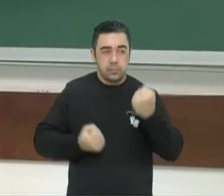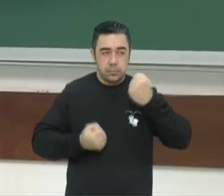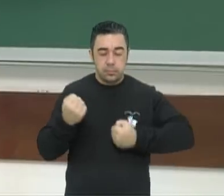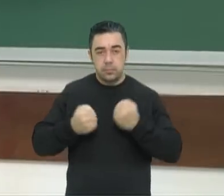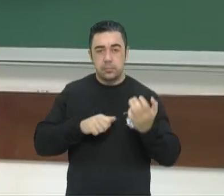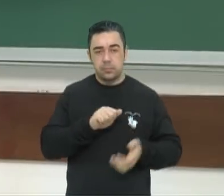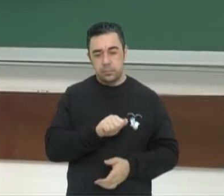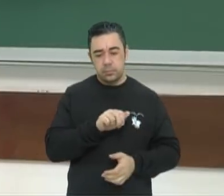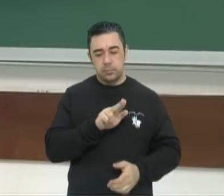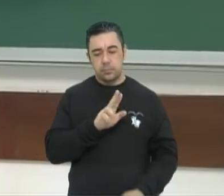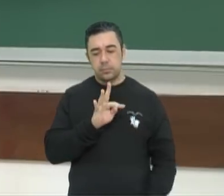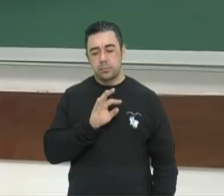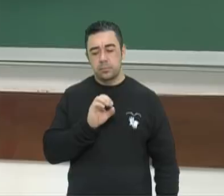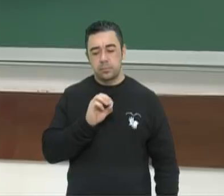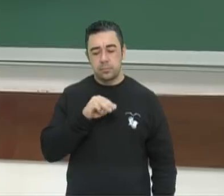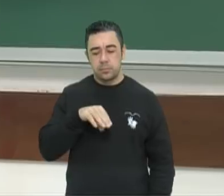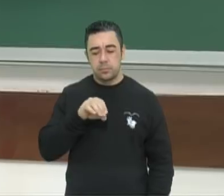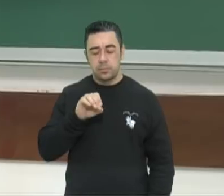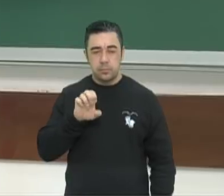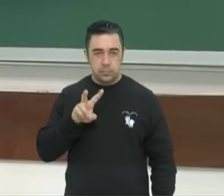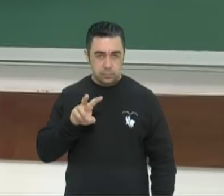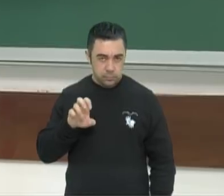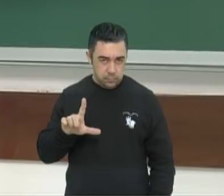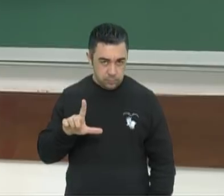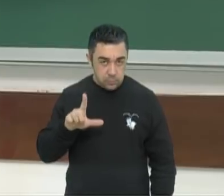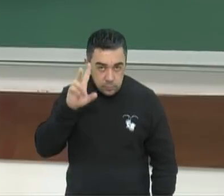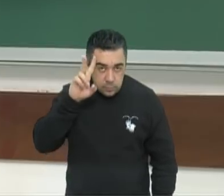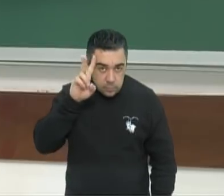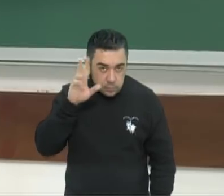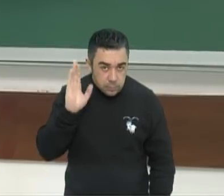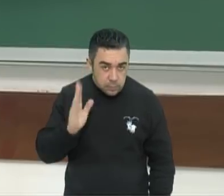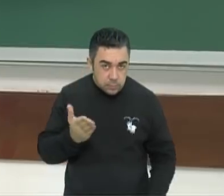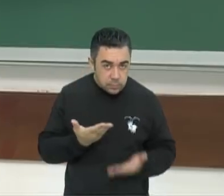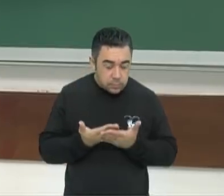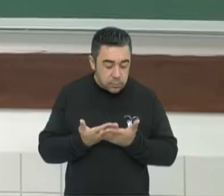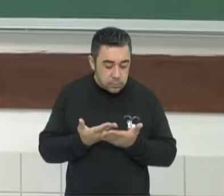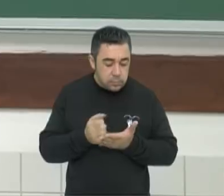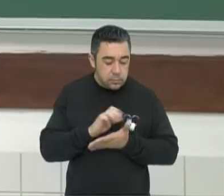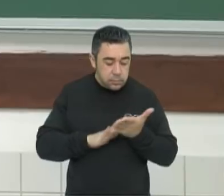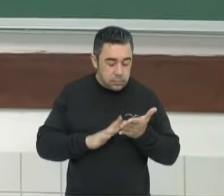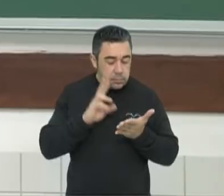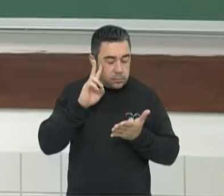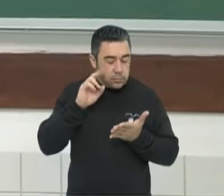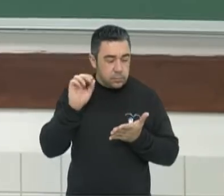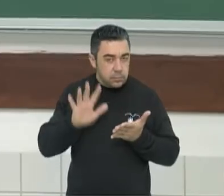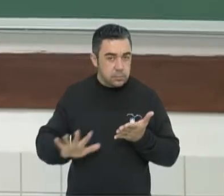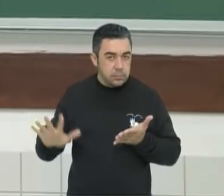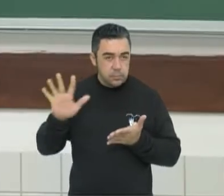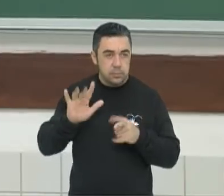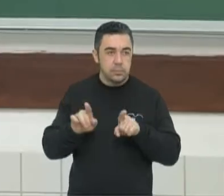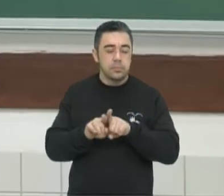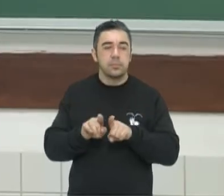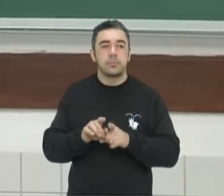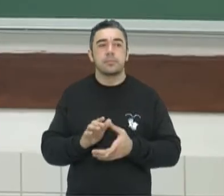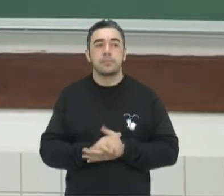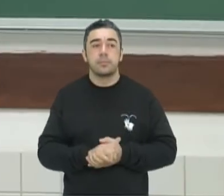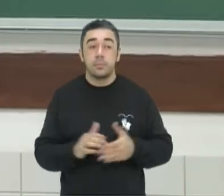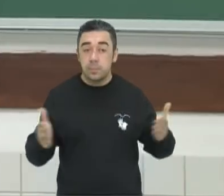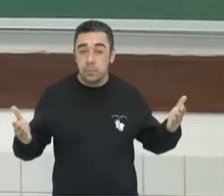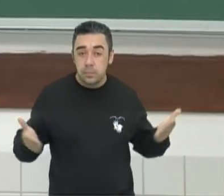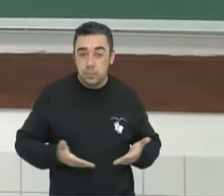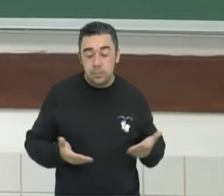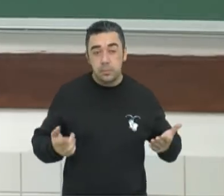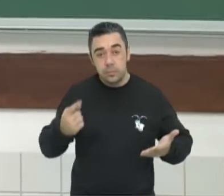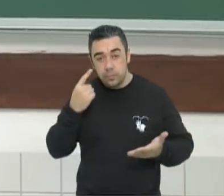esses conteúdos da segunda Revolução Industrial. Conseguiu lembrar? Conseguiu lembrar das atividades, das imagens? E agora